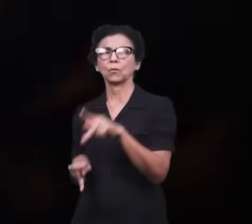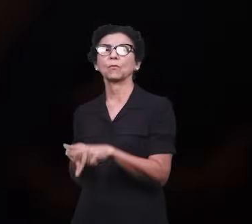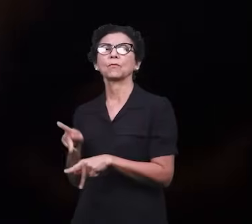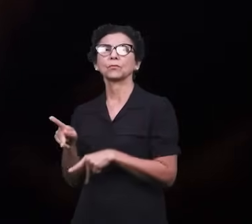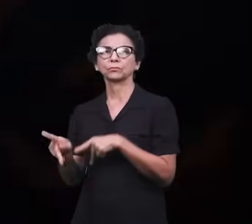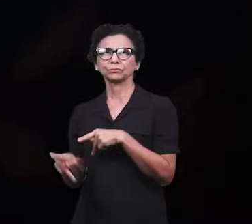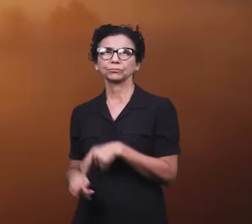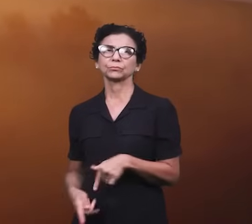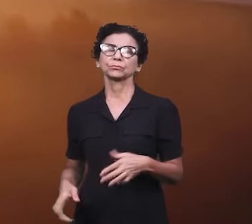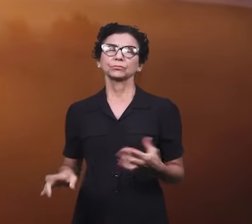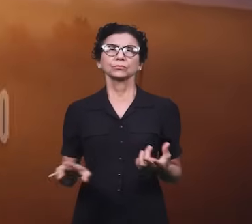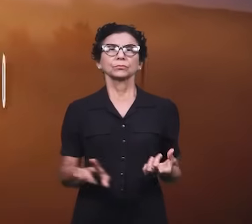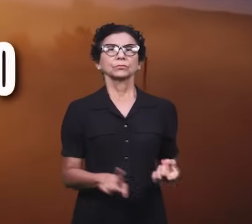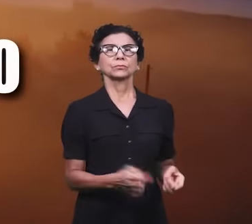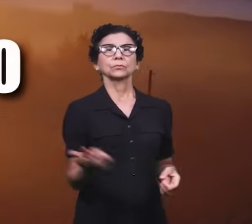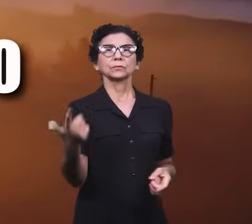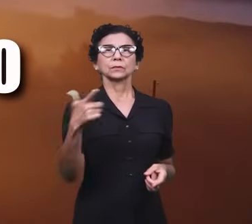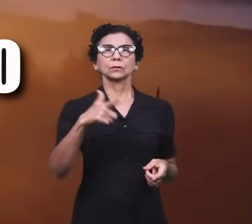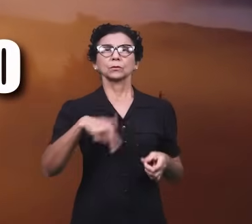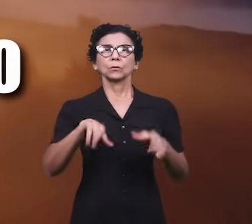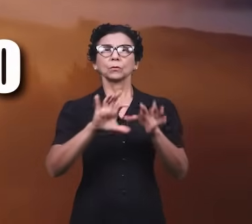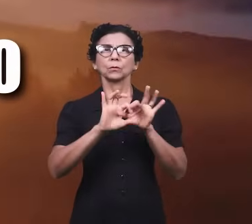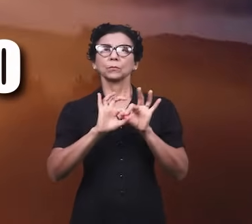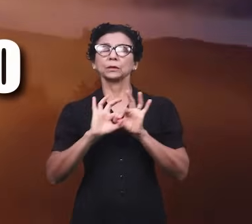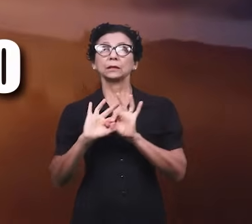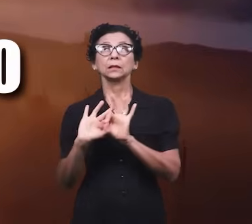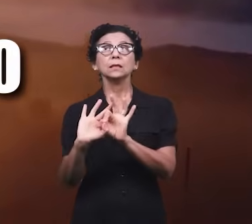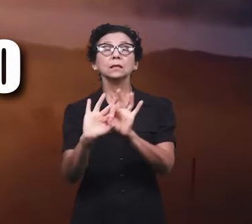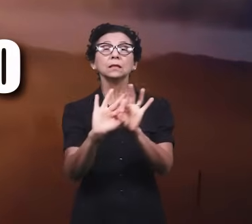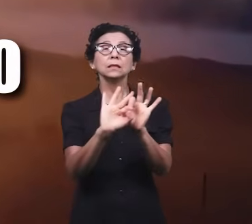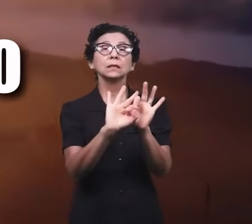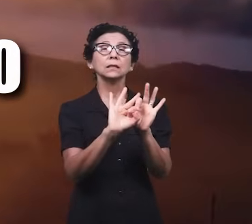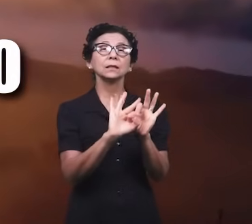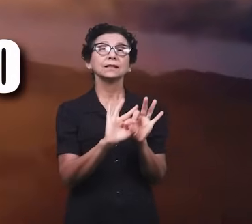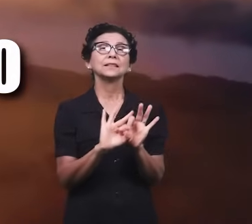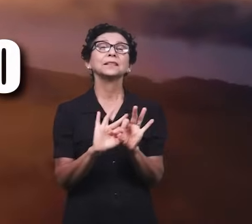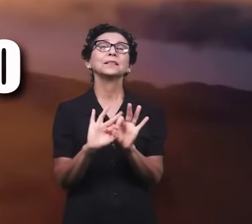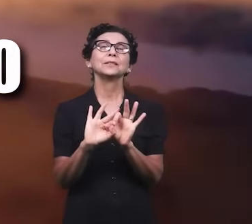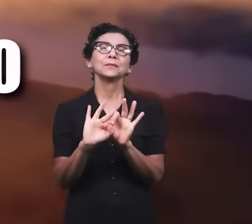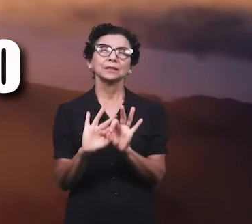nós. Renova nossa comunhão,